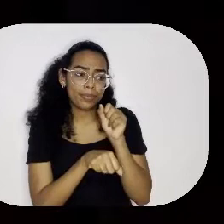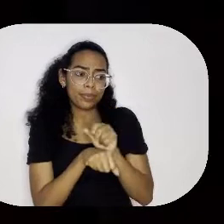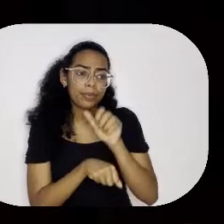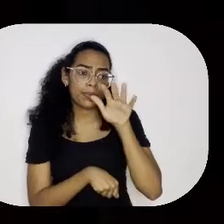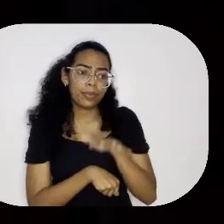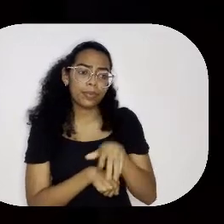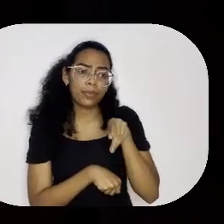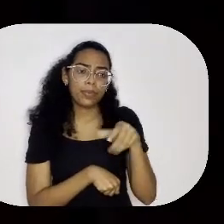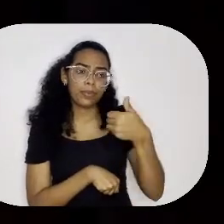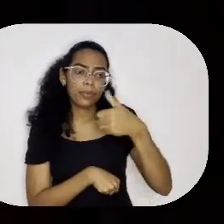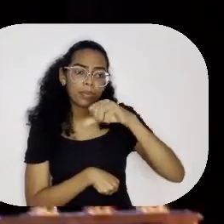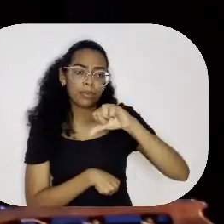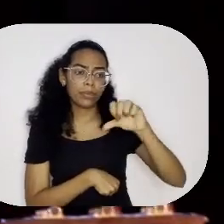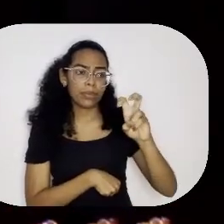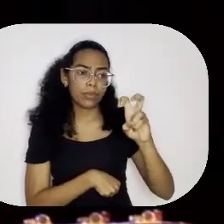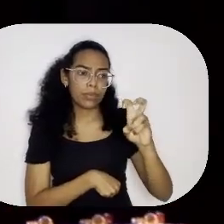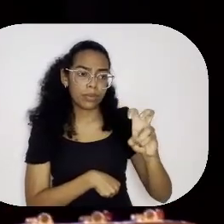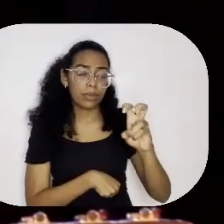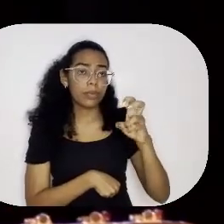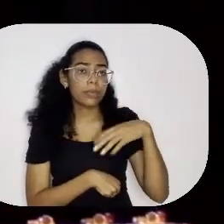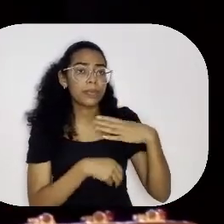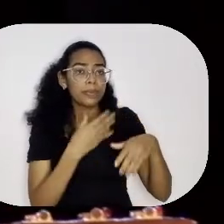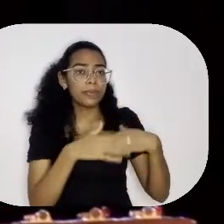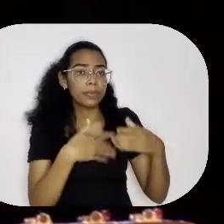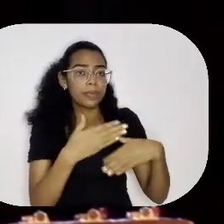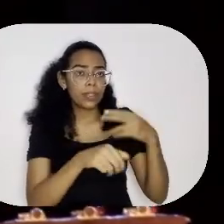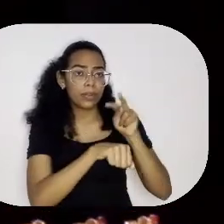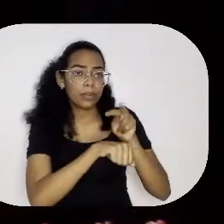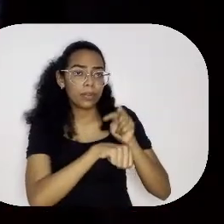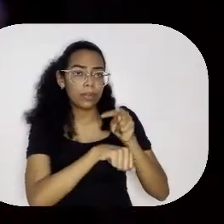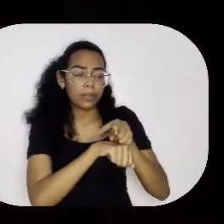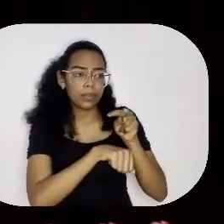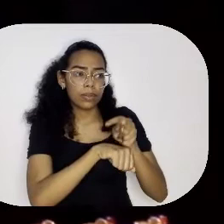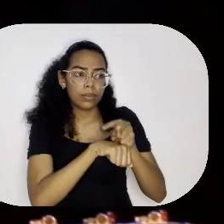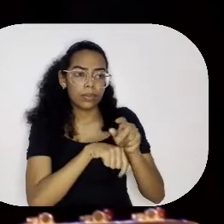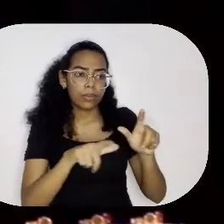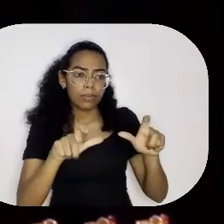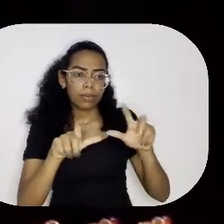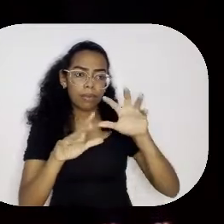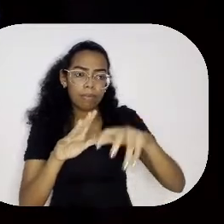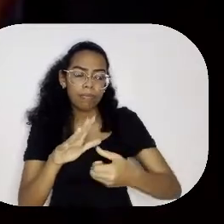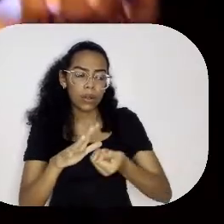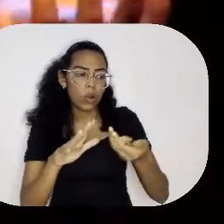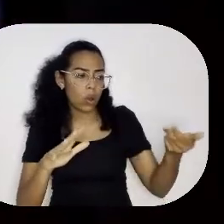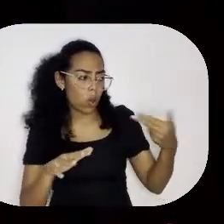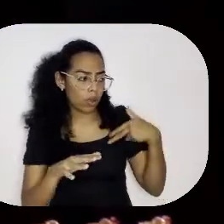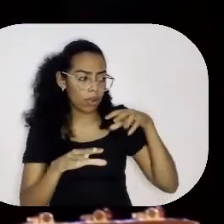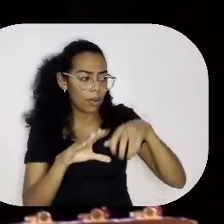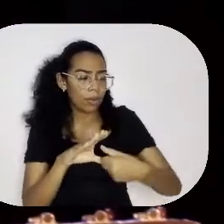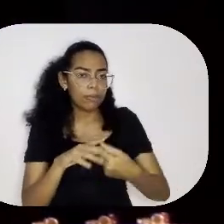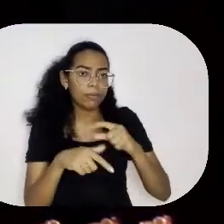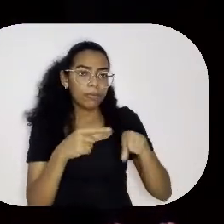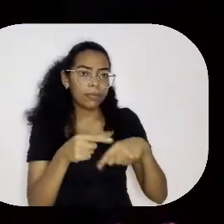ele saiu ali do cais e encorou ali em 1985. Durante um tempo foi vigiado, as pessoas iam lá e tal, tirar as coisas, depois